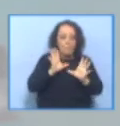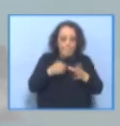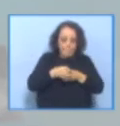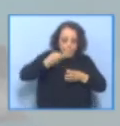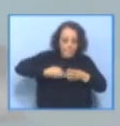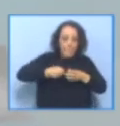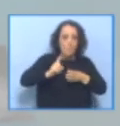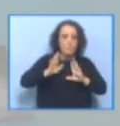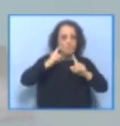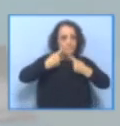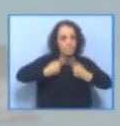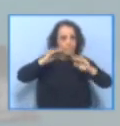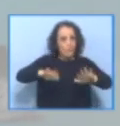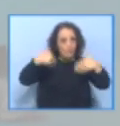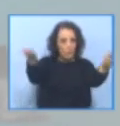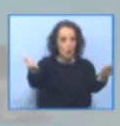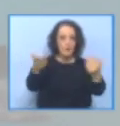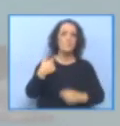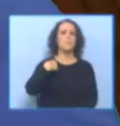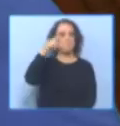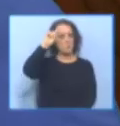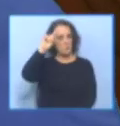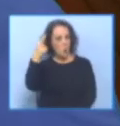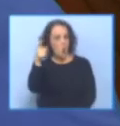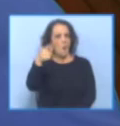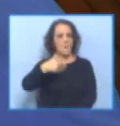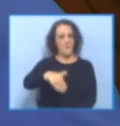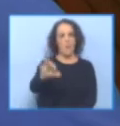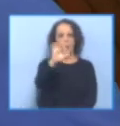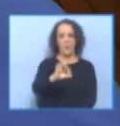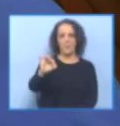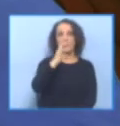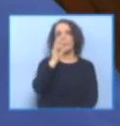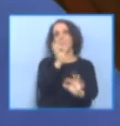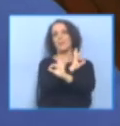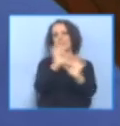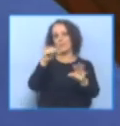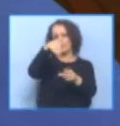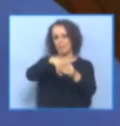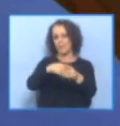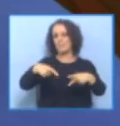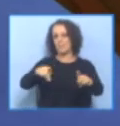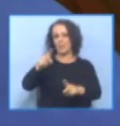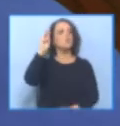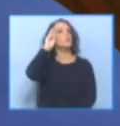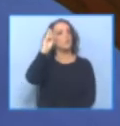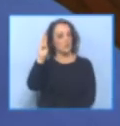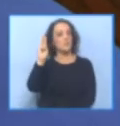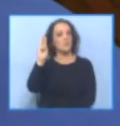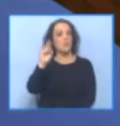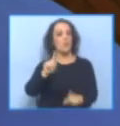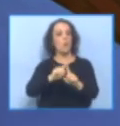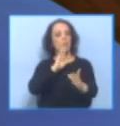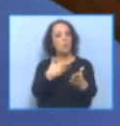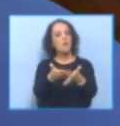tem que se projetar para fora. Sei que agora há uma 8ª maravilha no método escutista, não é? Que precisamente impele